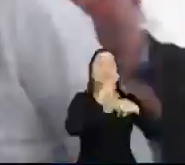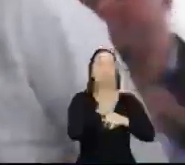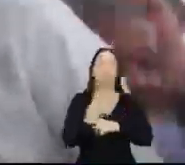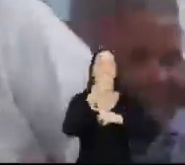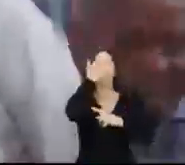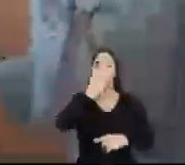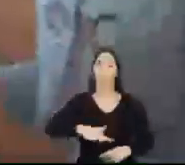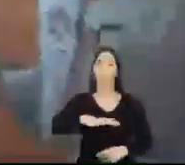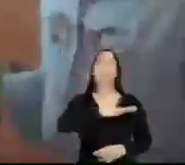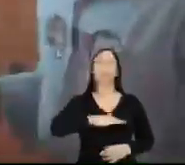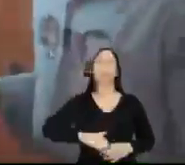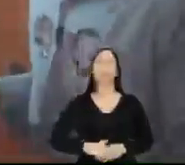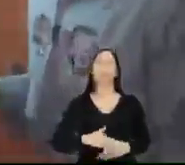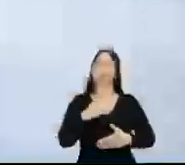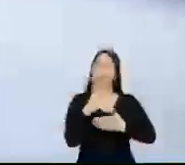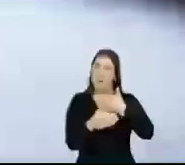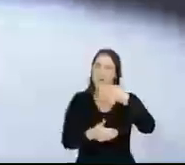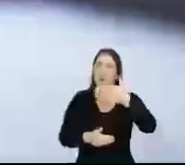política.